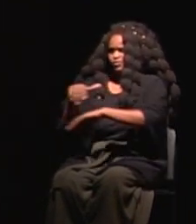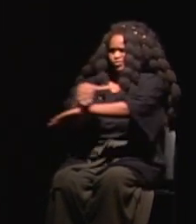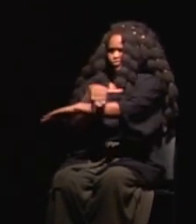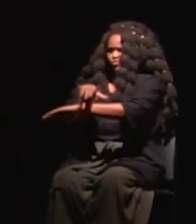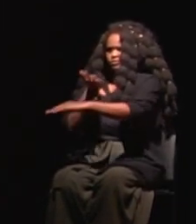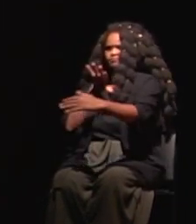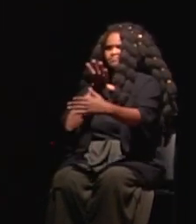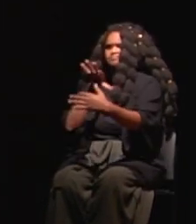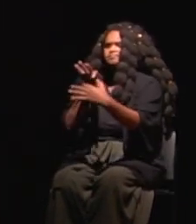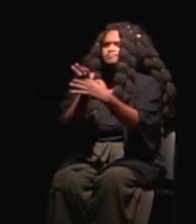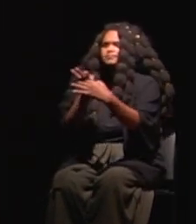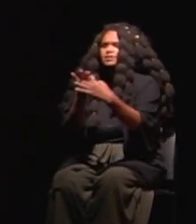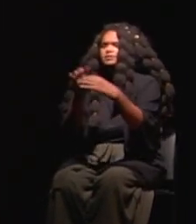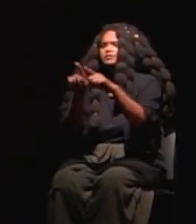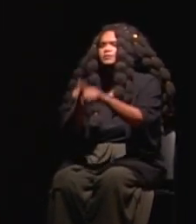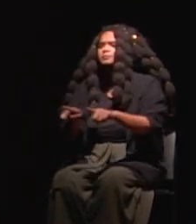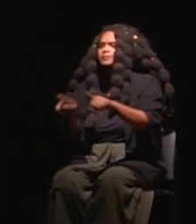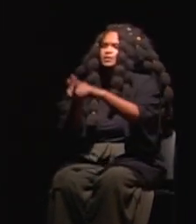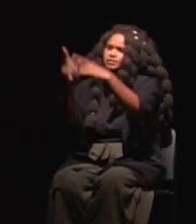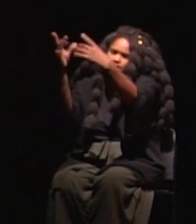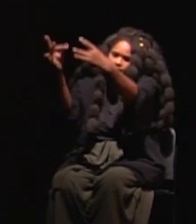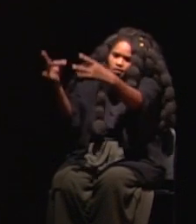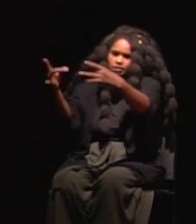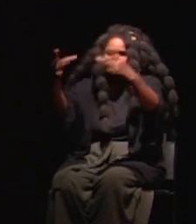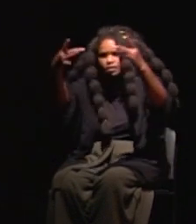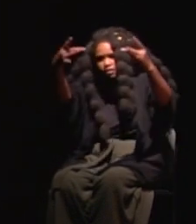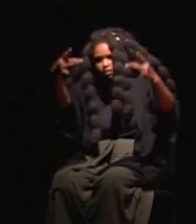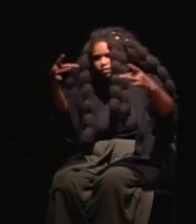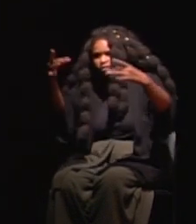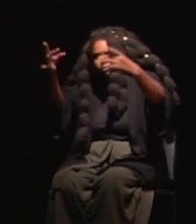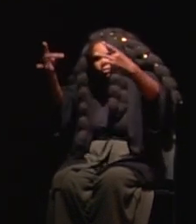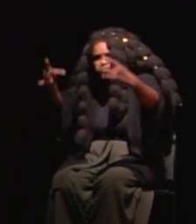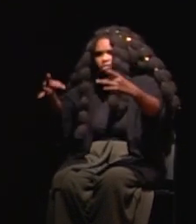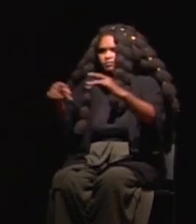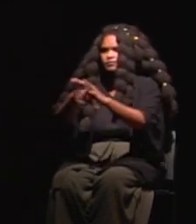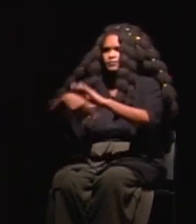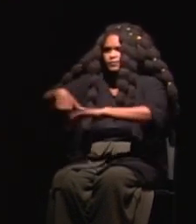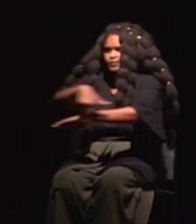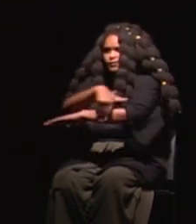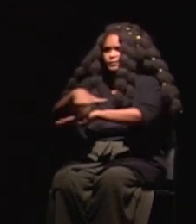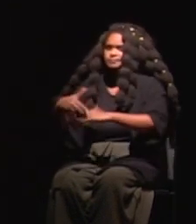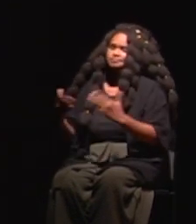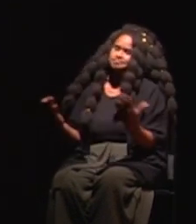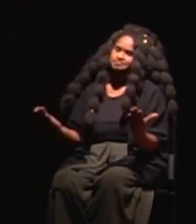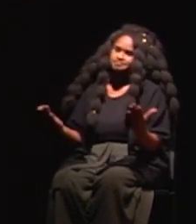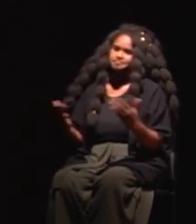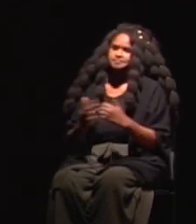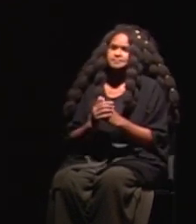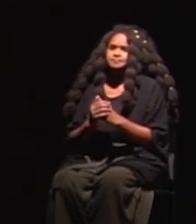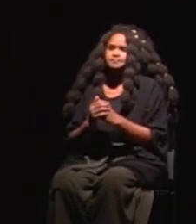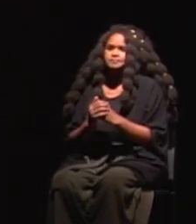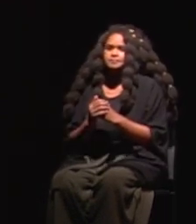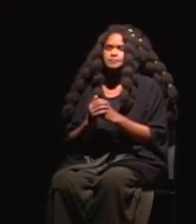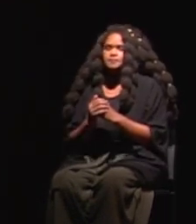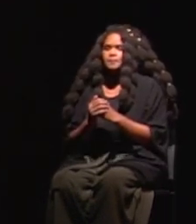e a miudeza da rua. E, nesse sentido, então, éramos